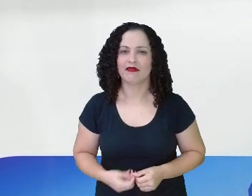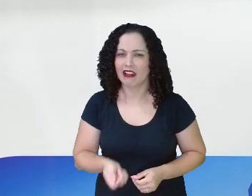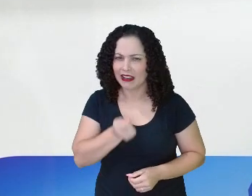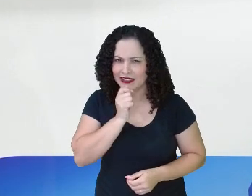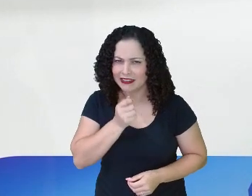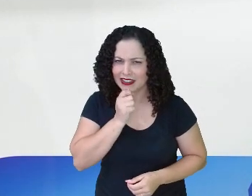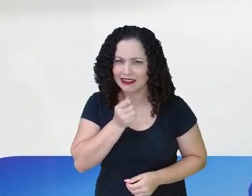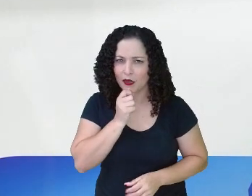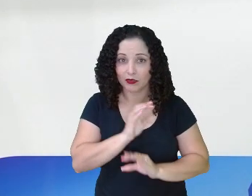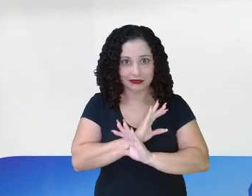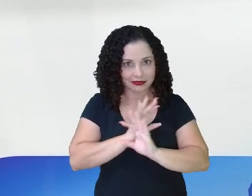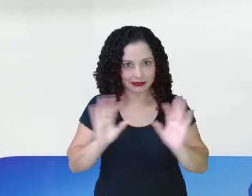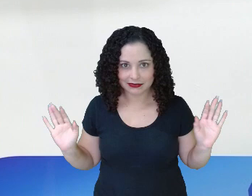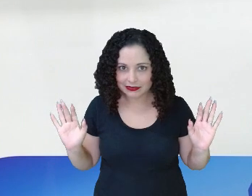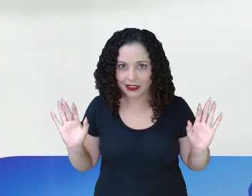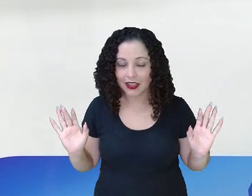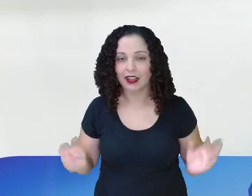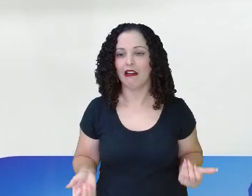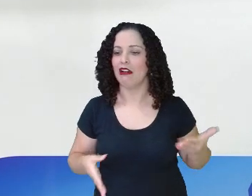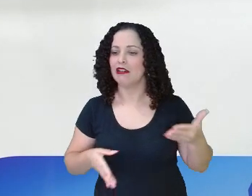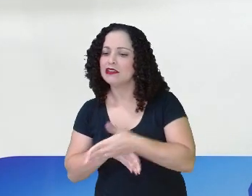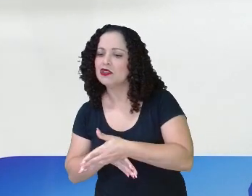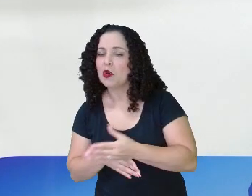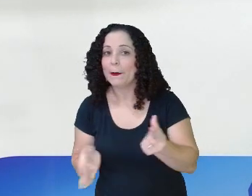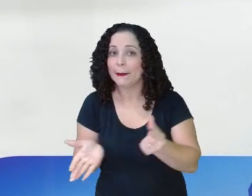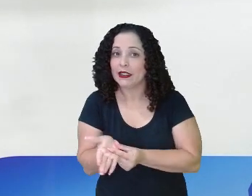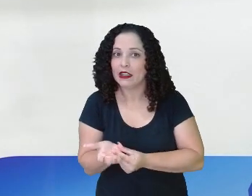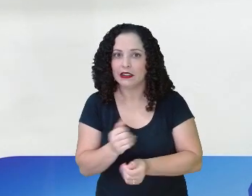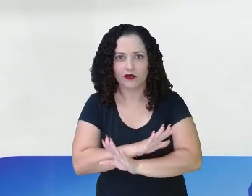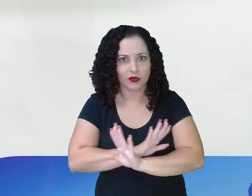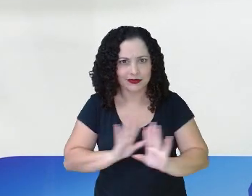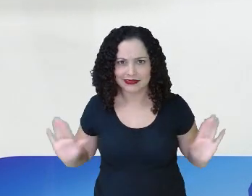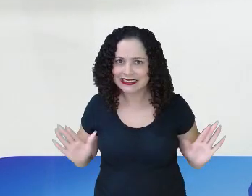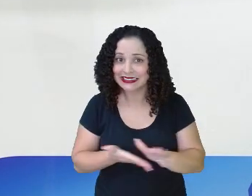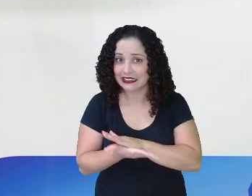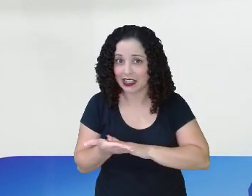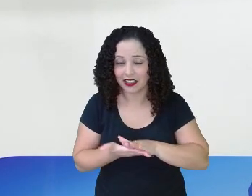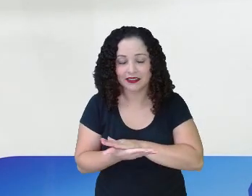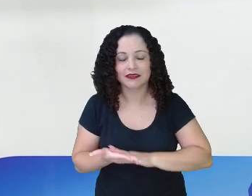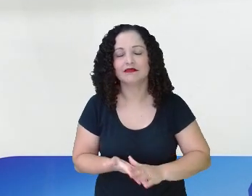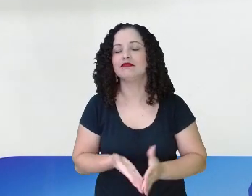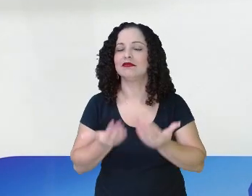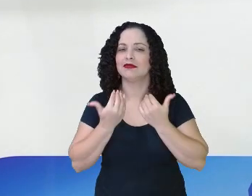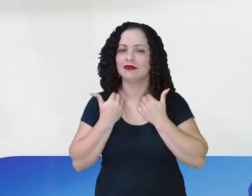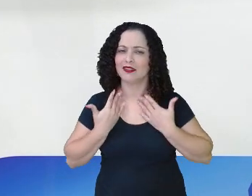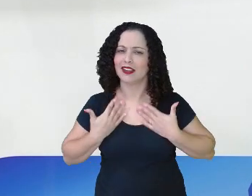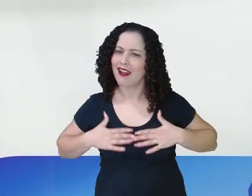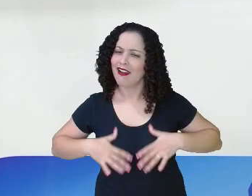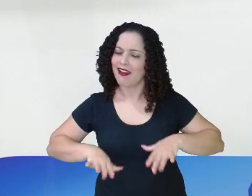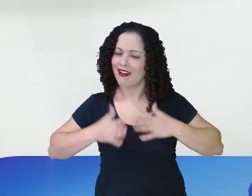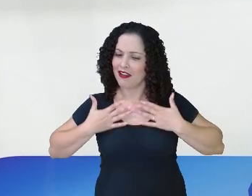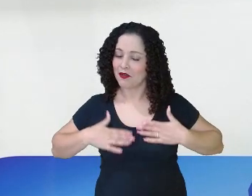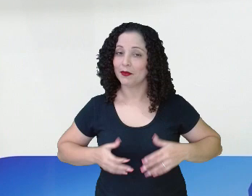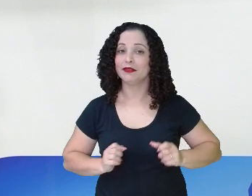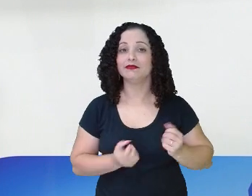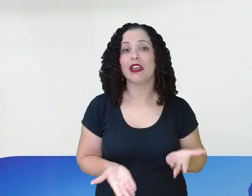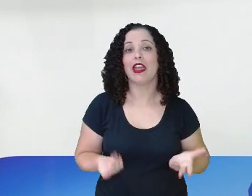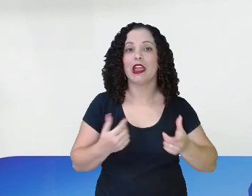ainda a mensagem, não conseguiu acessar o aplicativo, não tem problema. Acessa lá na sua TV o